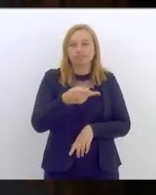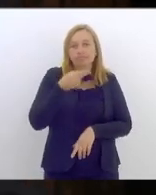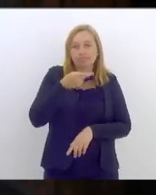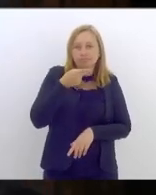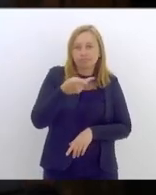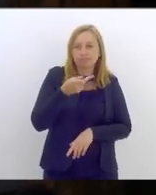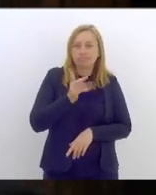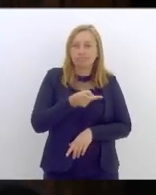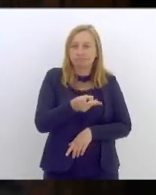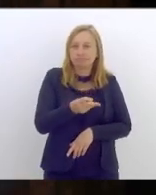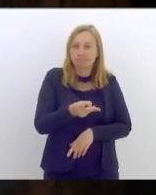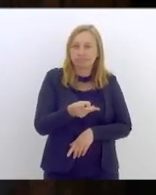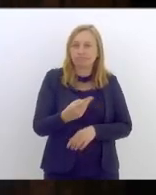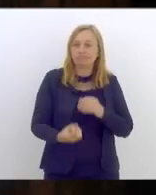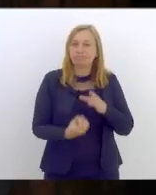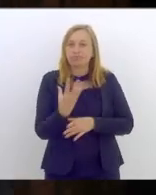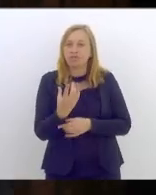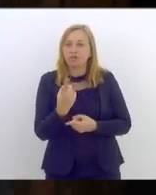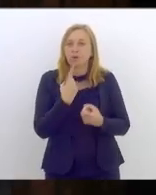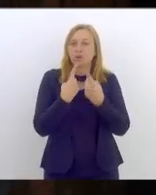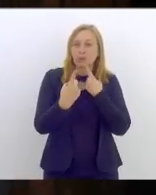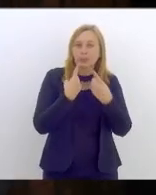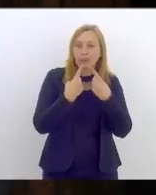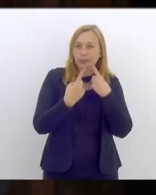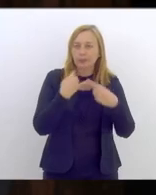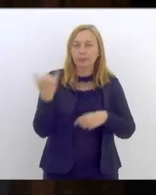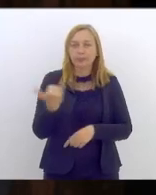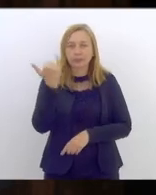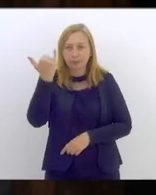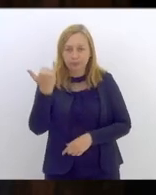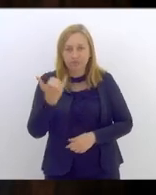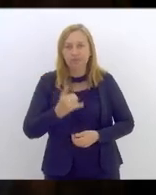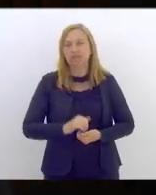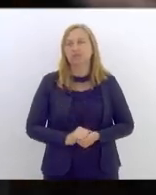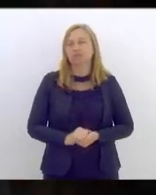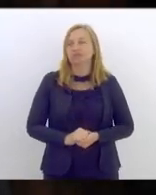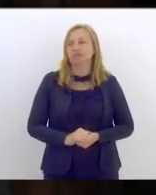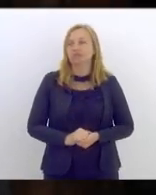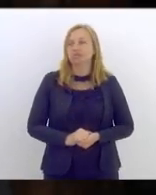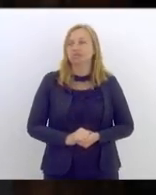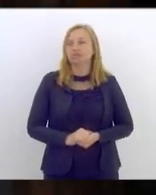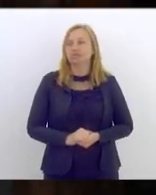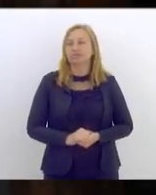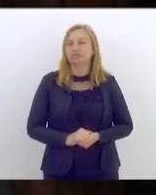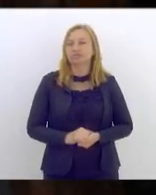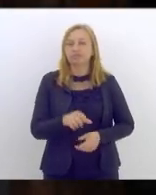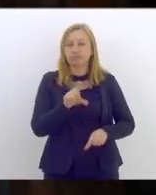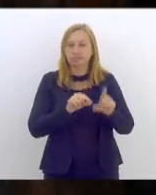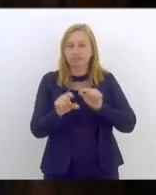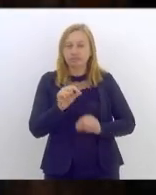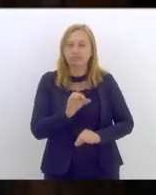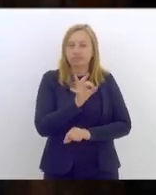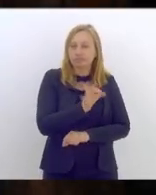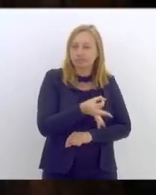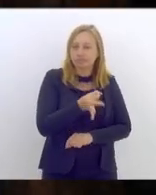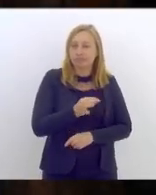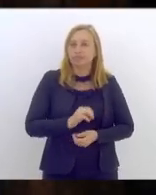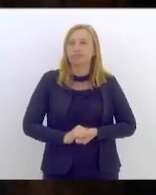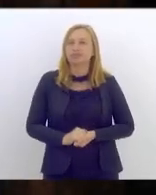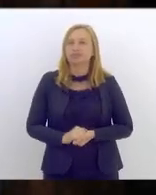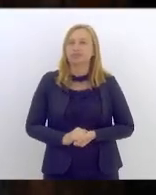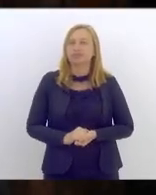fala além de produzir o diálogo tão necessário então decisivo nas decisões estatais